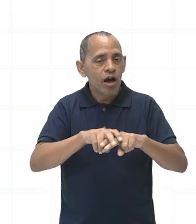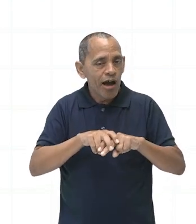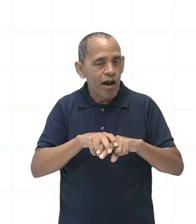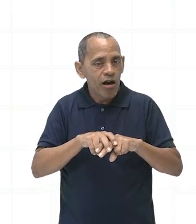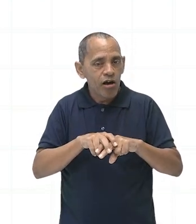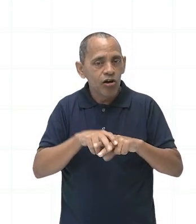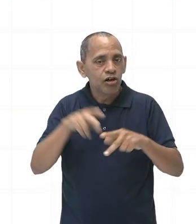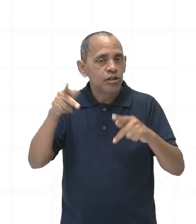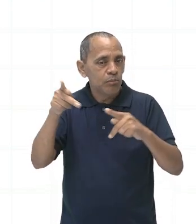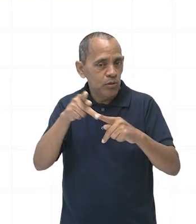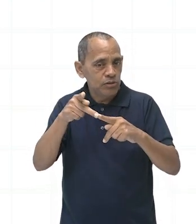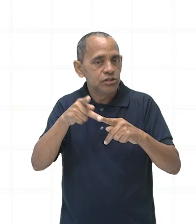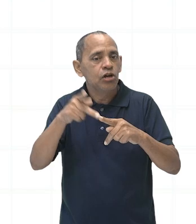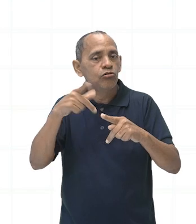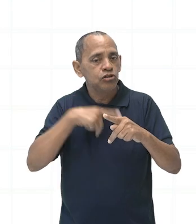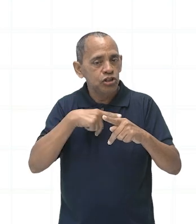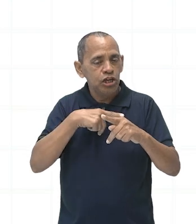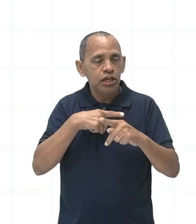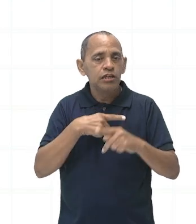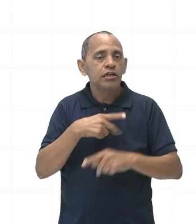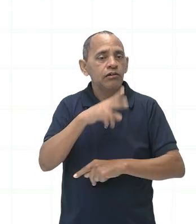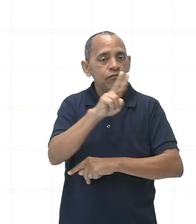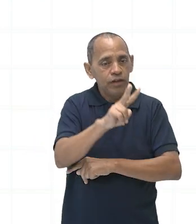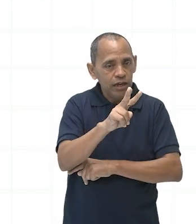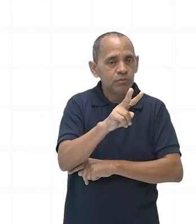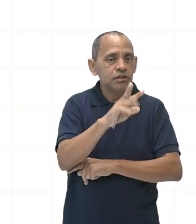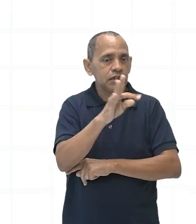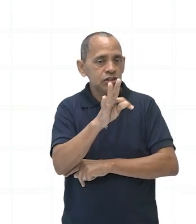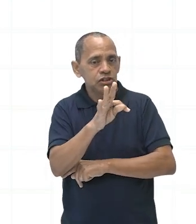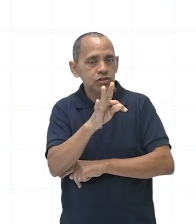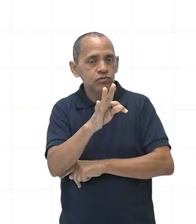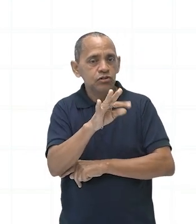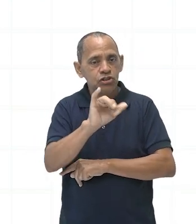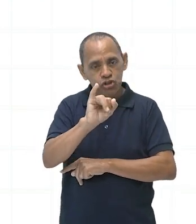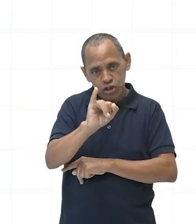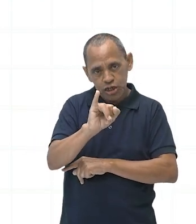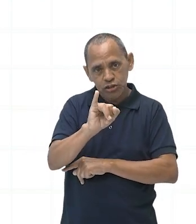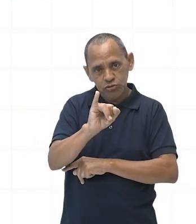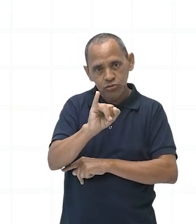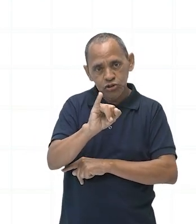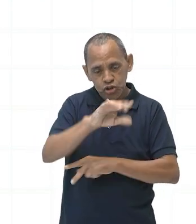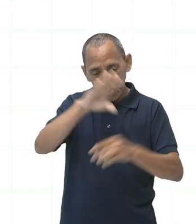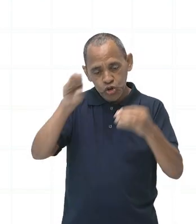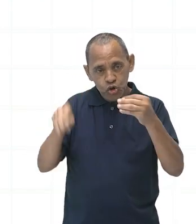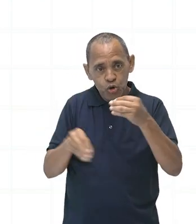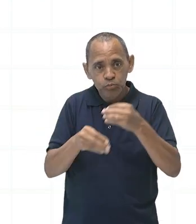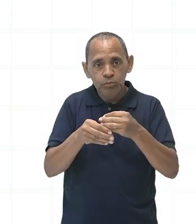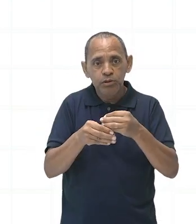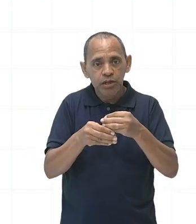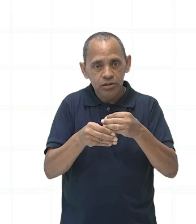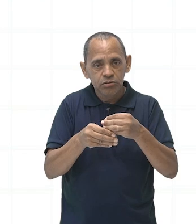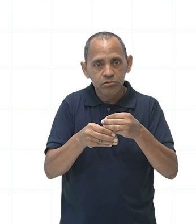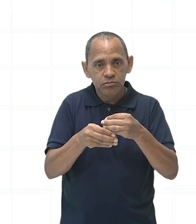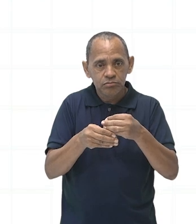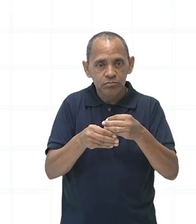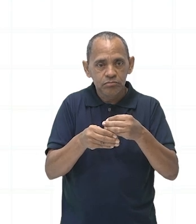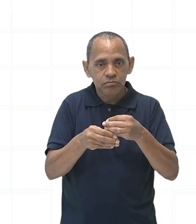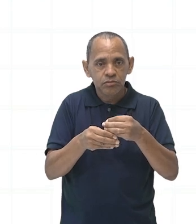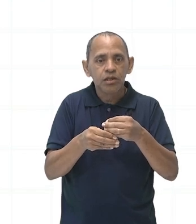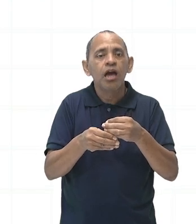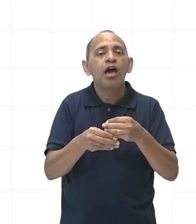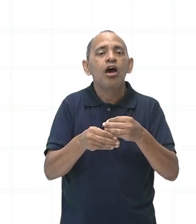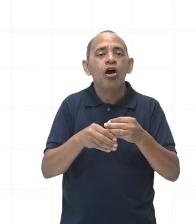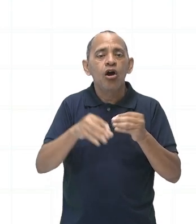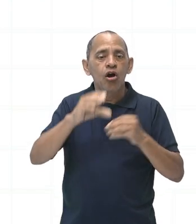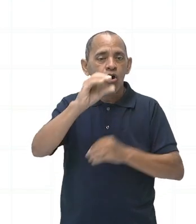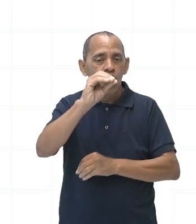preposição, é um verbo transitivo indireto e o meu complemento, né? Aí o elemento que acompanha o verbo